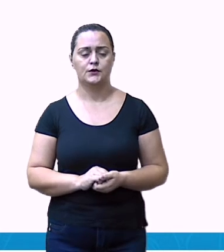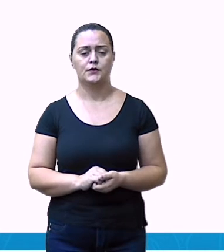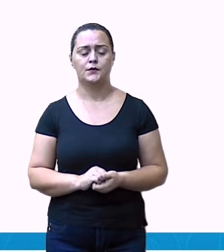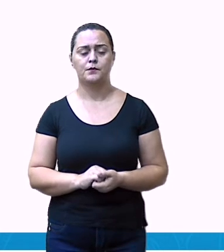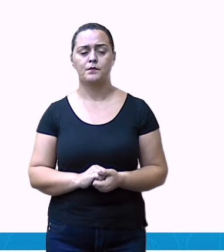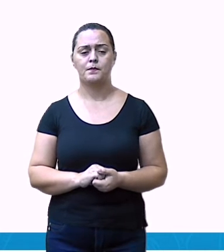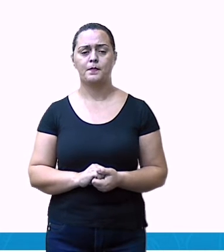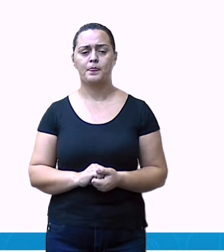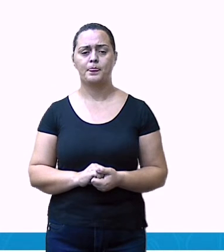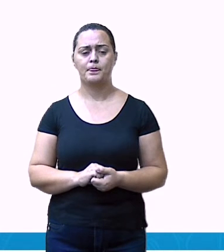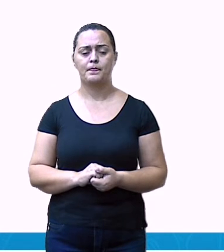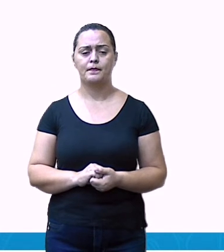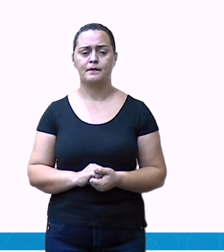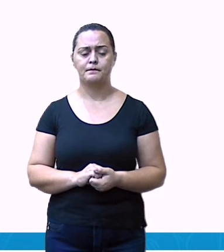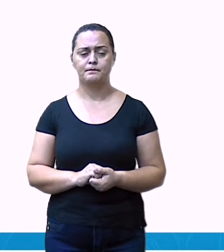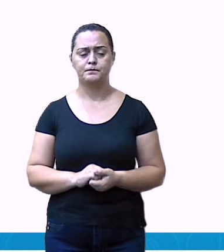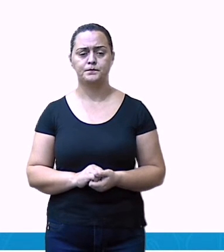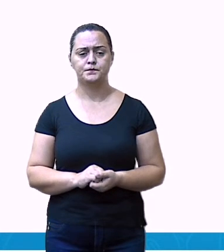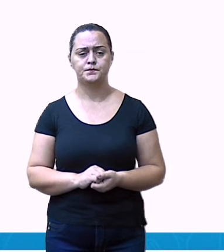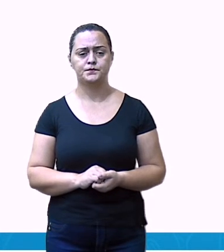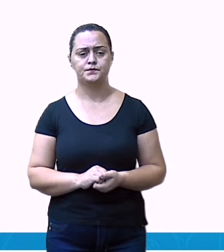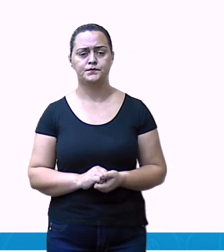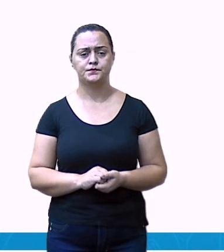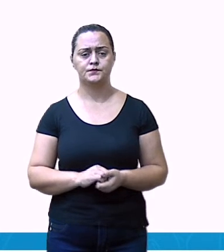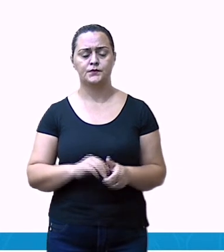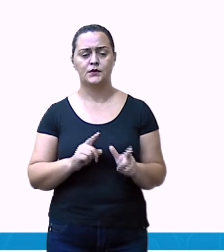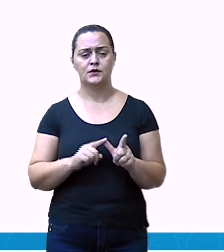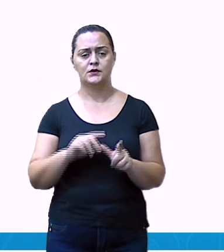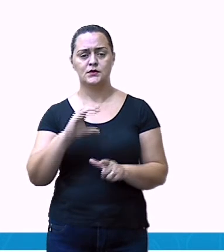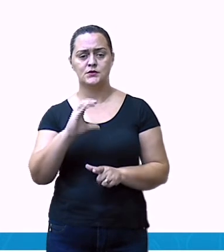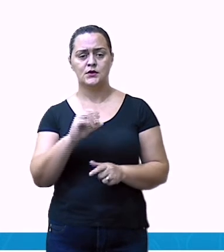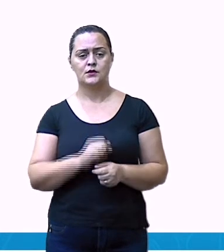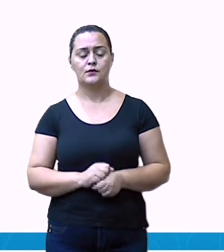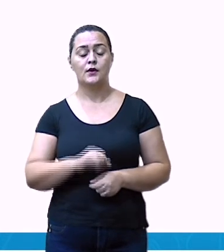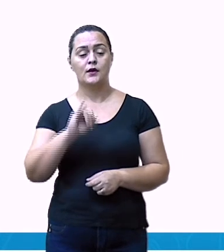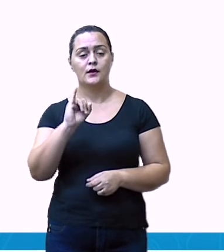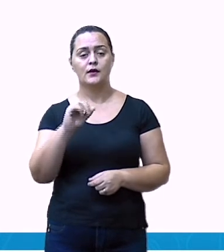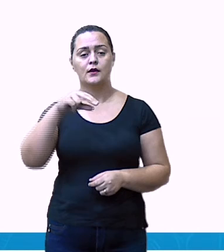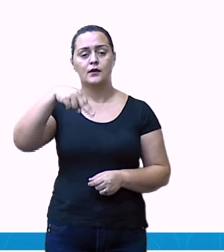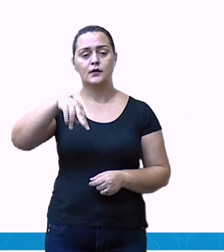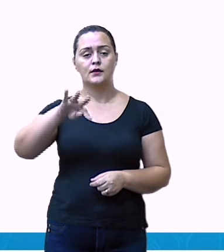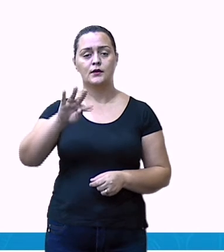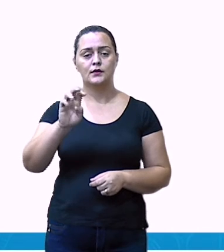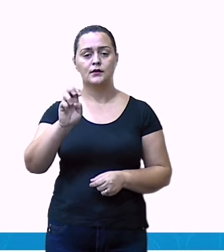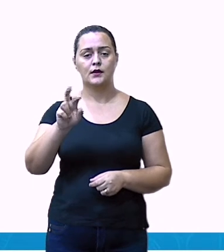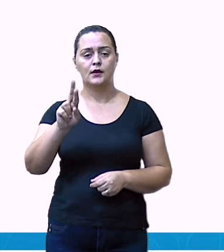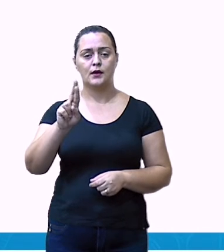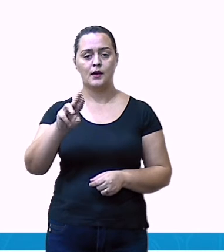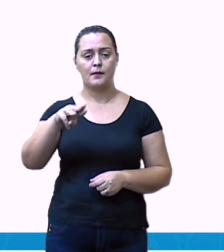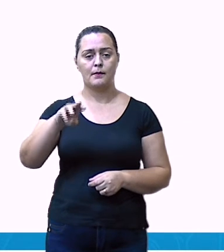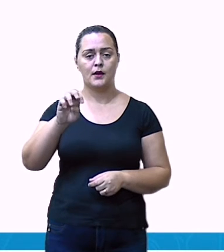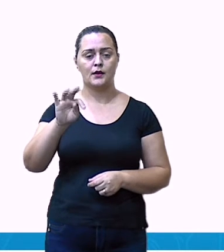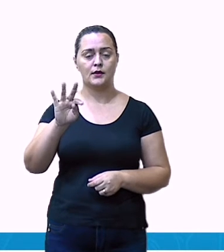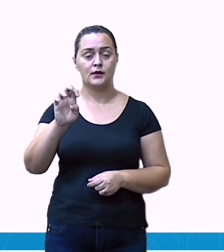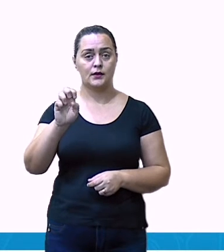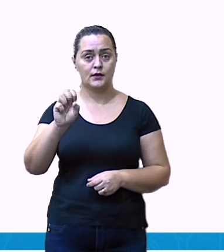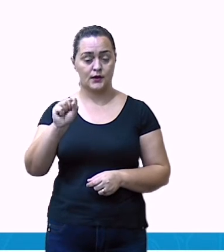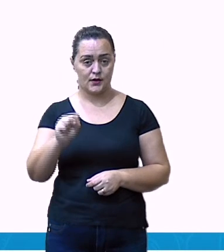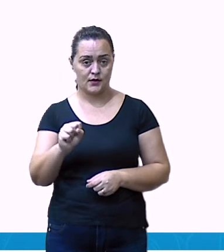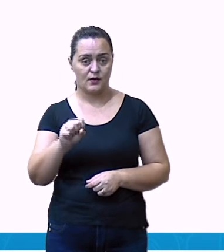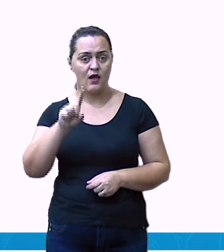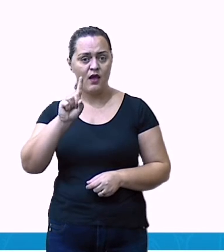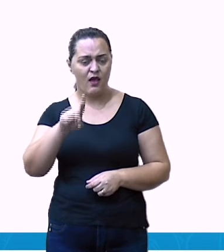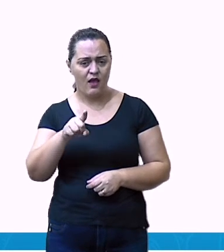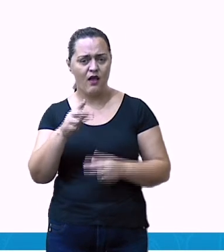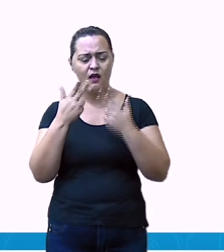falso. Você pode utilizar. O internetês é uma forma de comunicação? Com certeza, né?